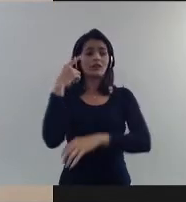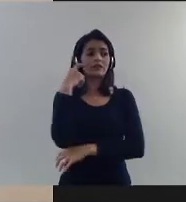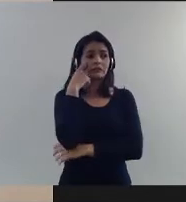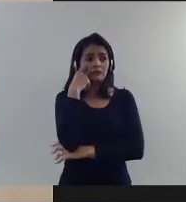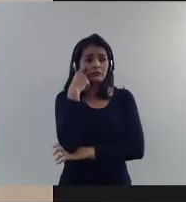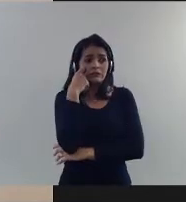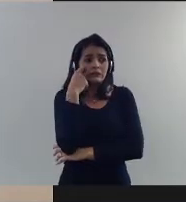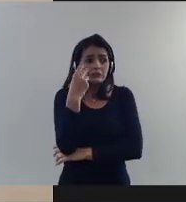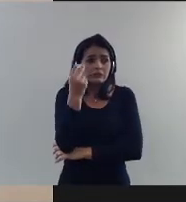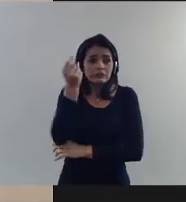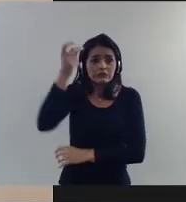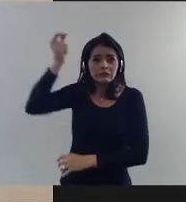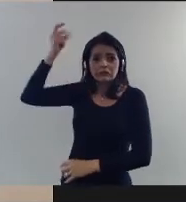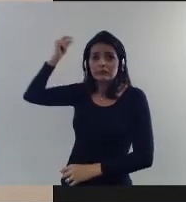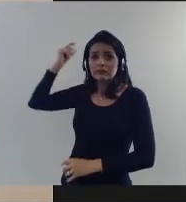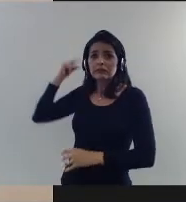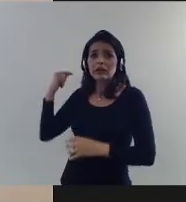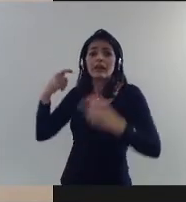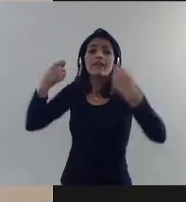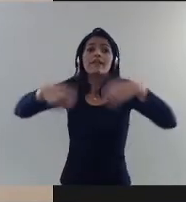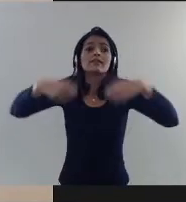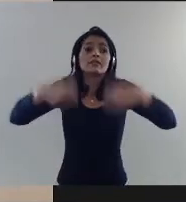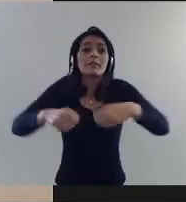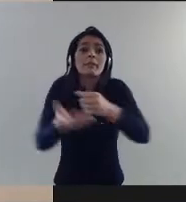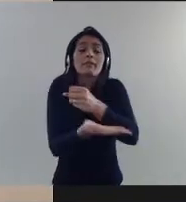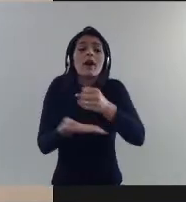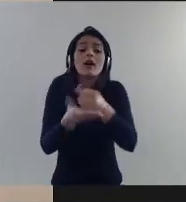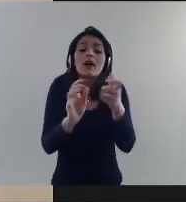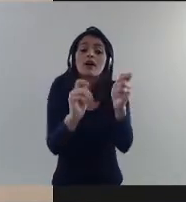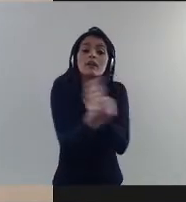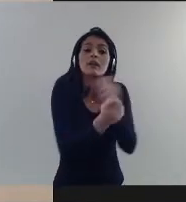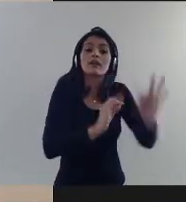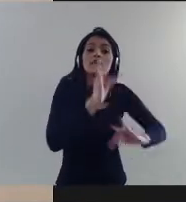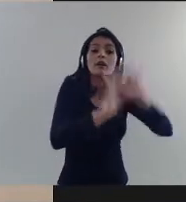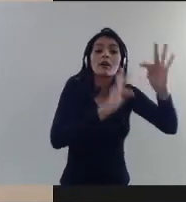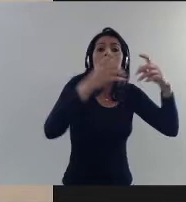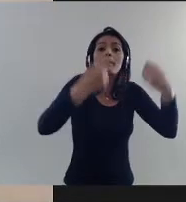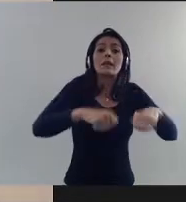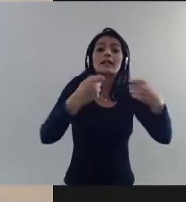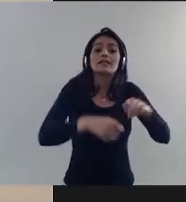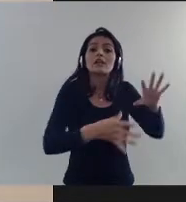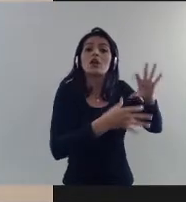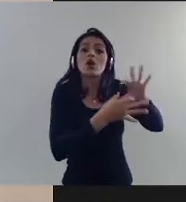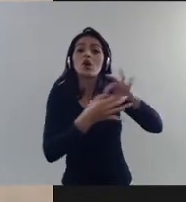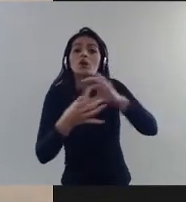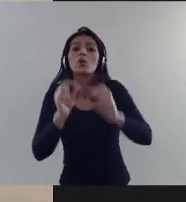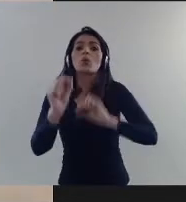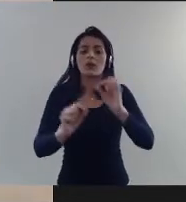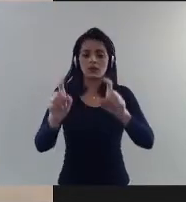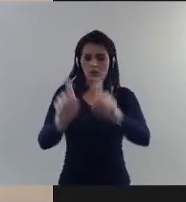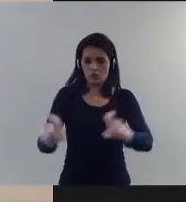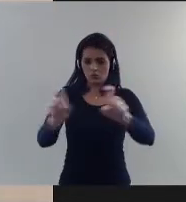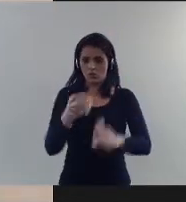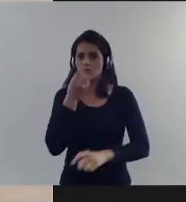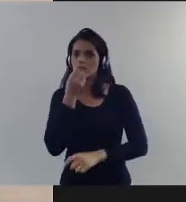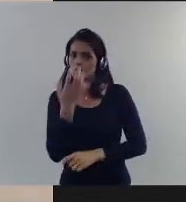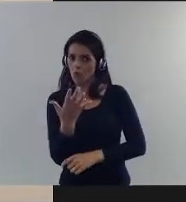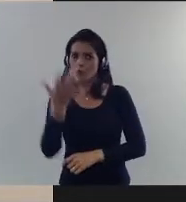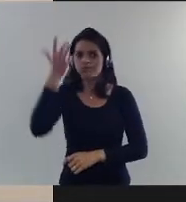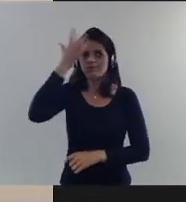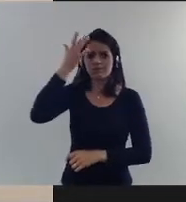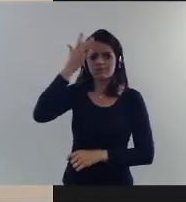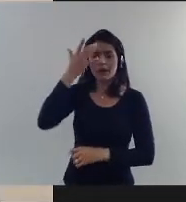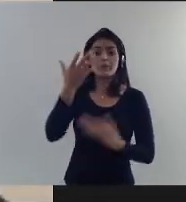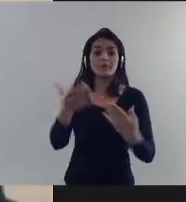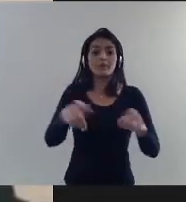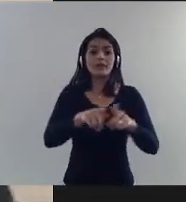os primórdios da necessidade. Para você se adequar à tecnologia, você precisa ter um contexto de um bom computador. Hoje a gente precisa